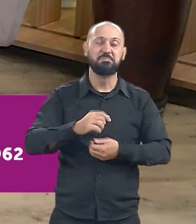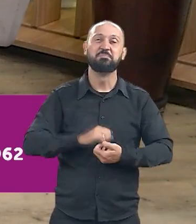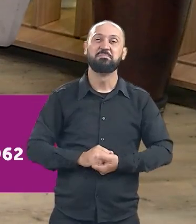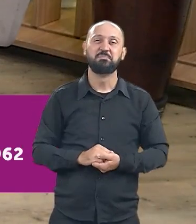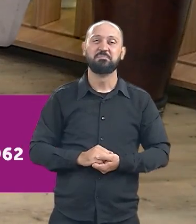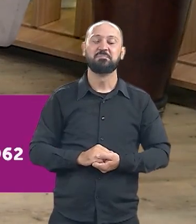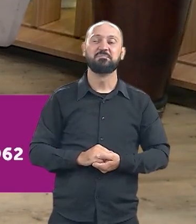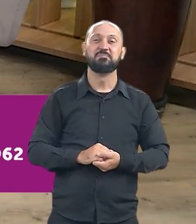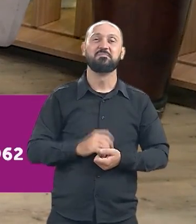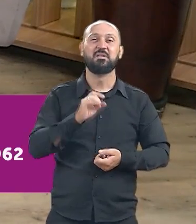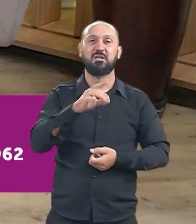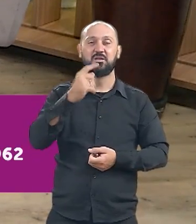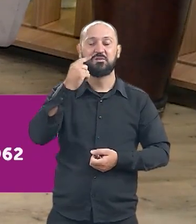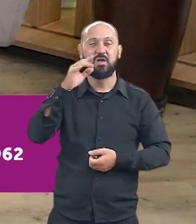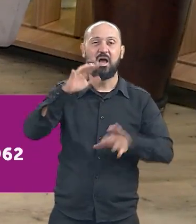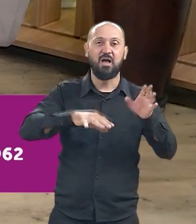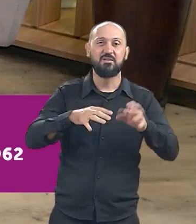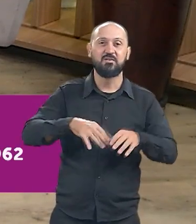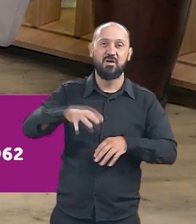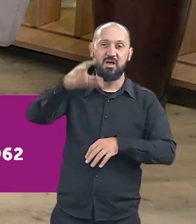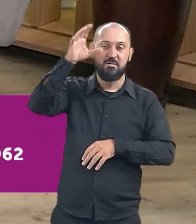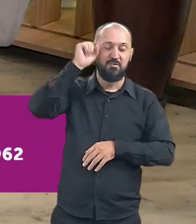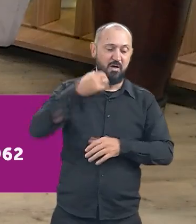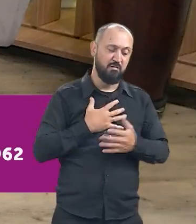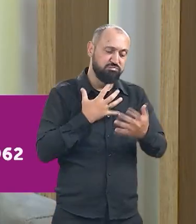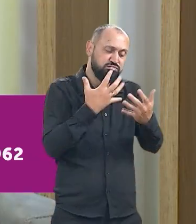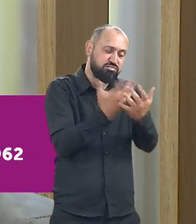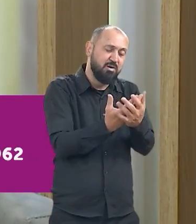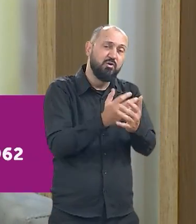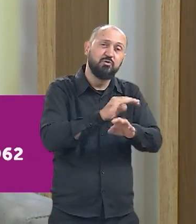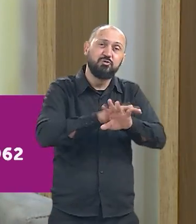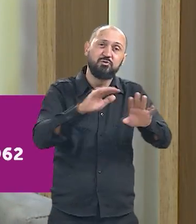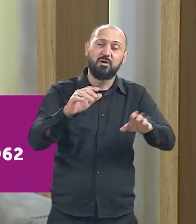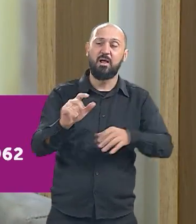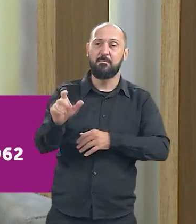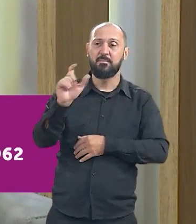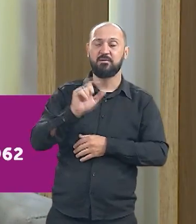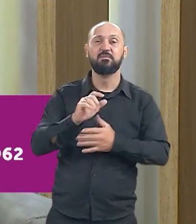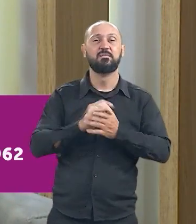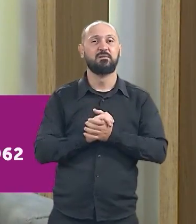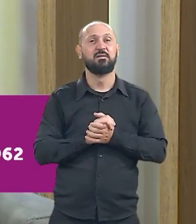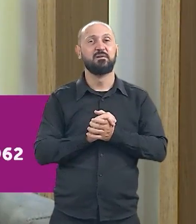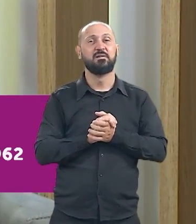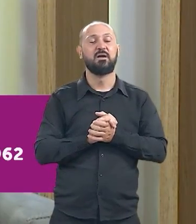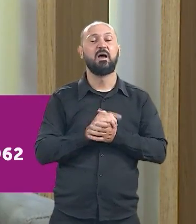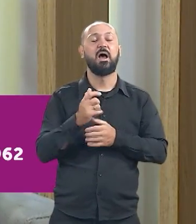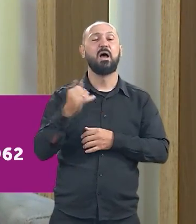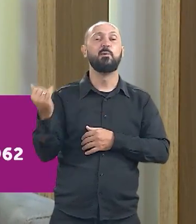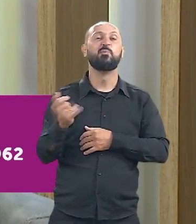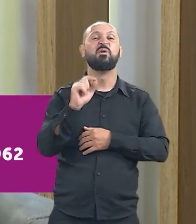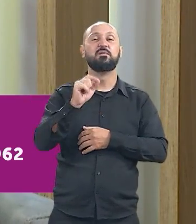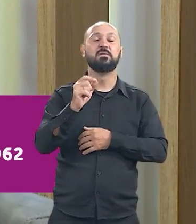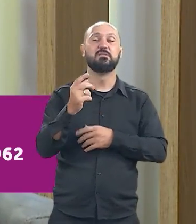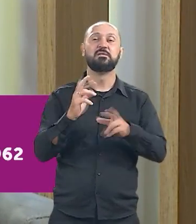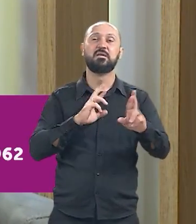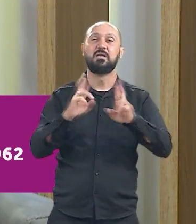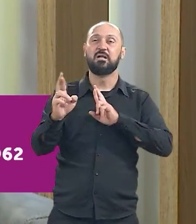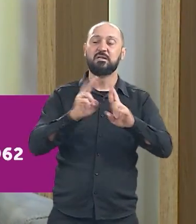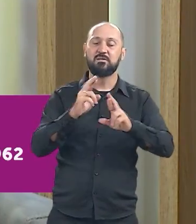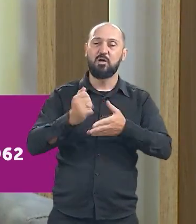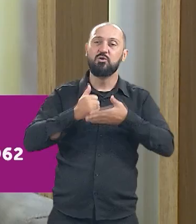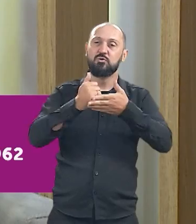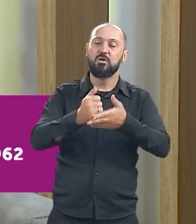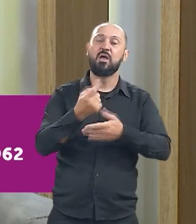né? Desabafou. Você falou a palavra-chave. A função da relação de ajuda do CVV, uma delas é